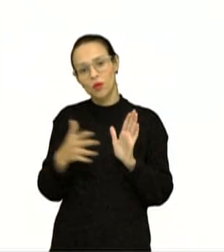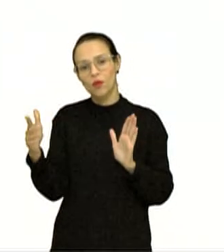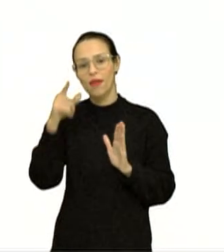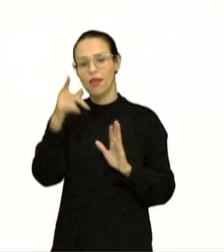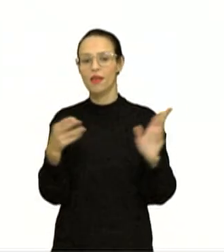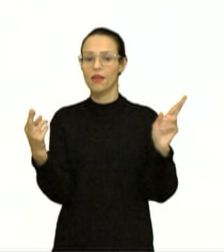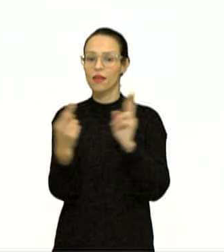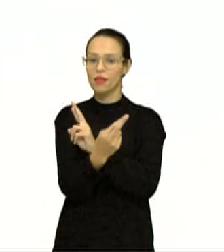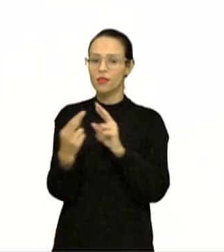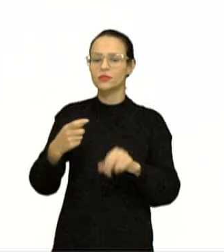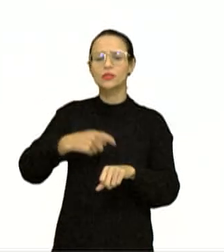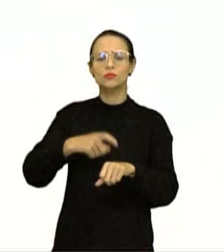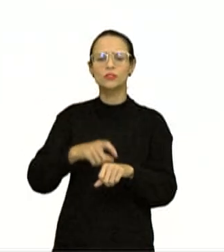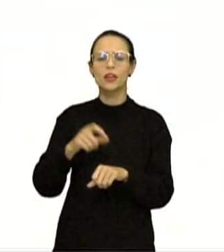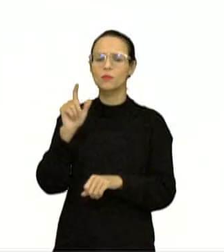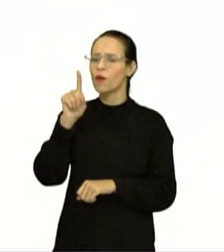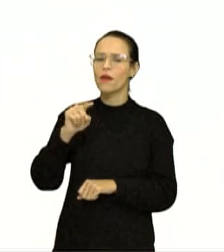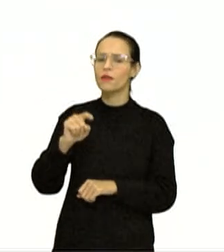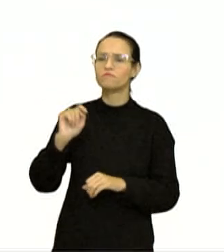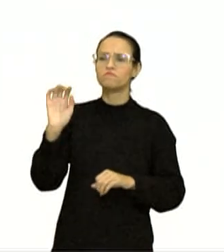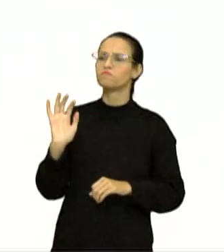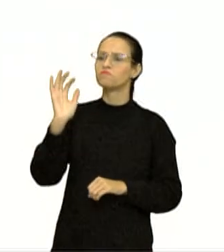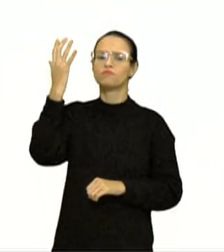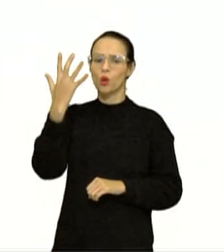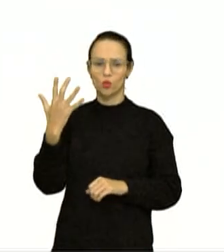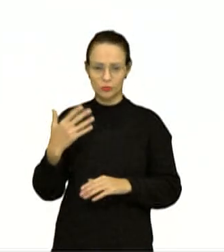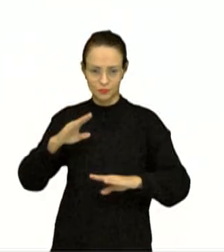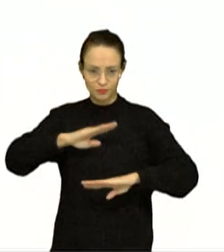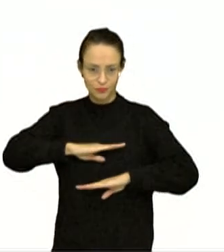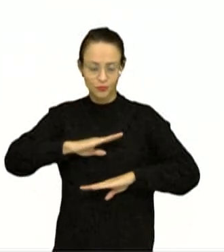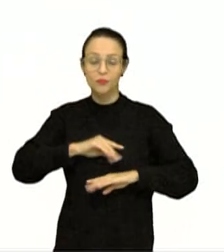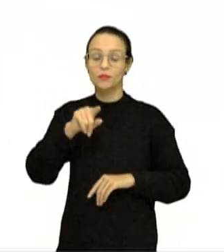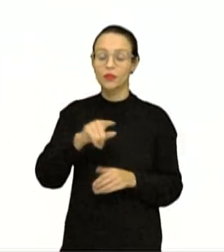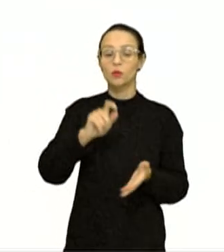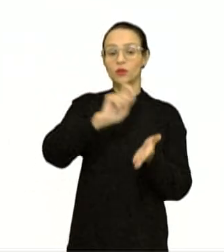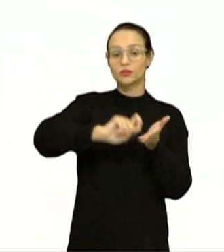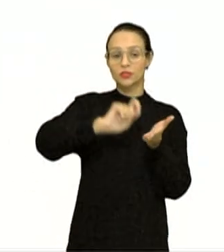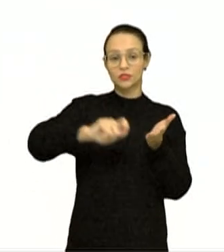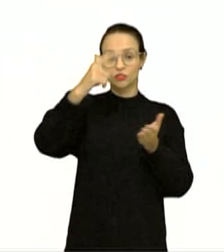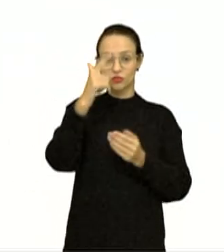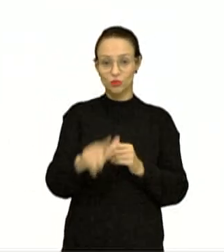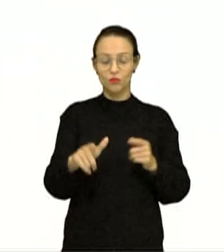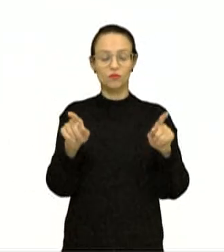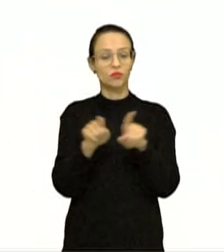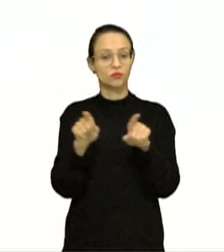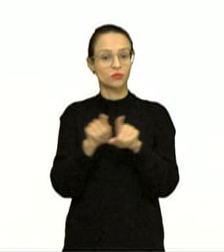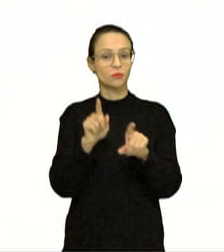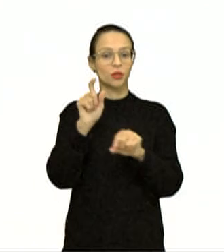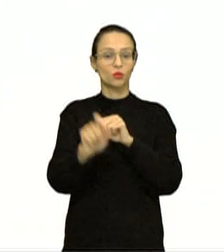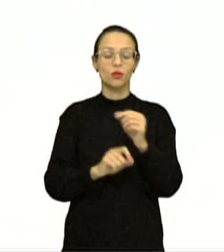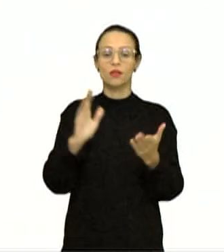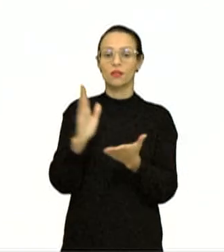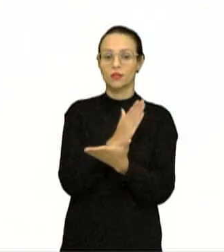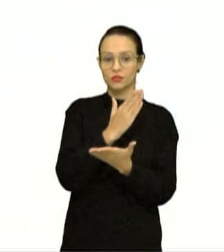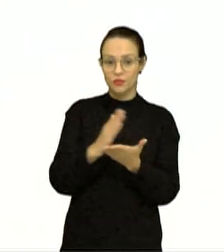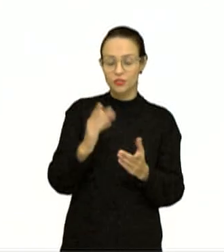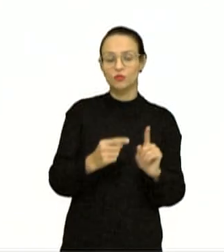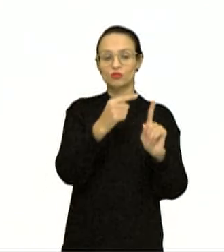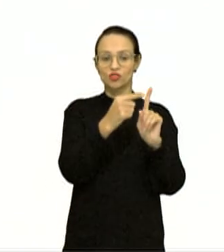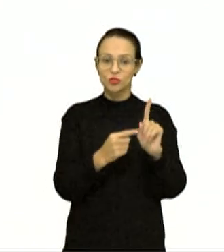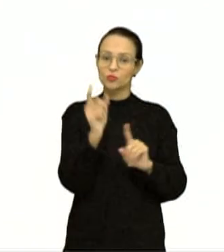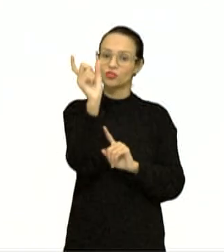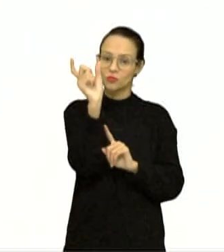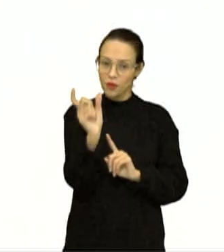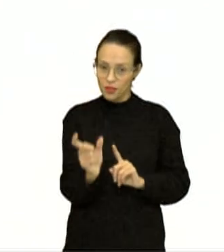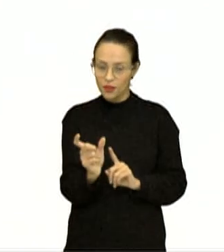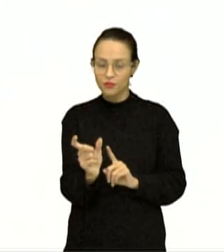relação temporal, essa circunstância. Então, temos aqui a reescrita e também a classificação, o tipo de palavra